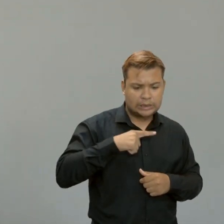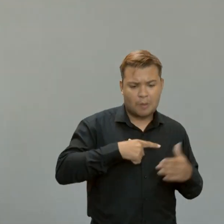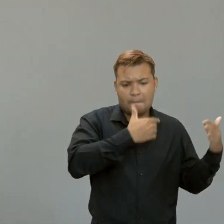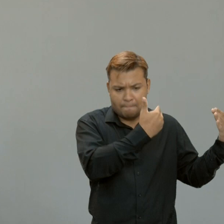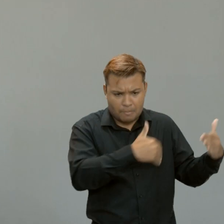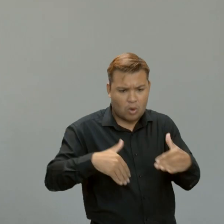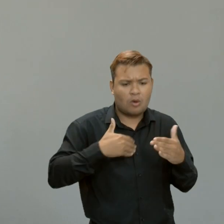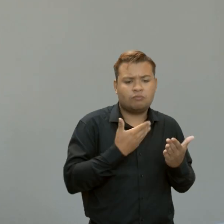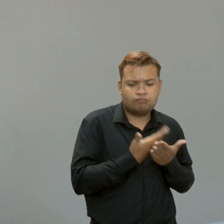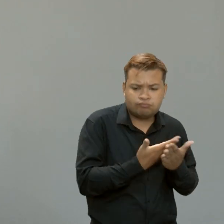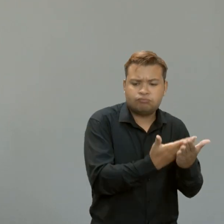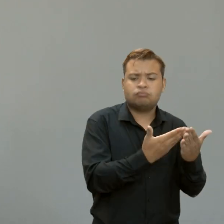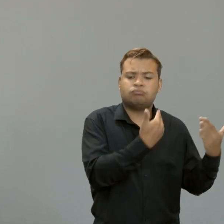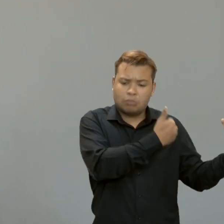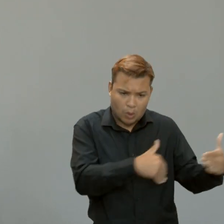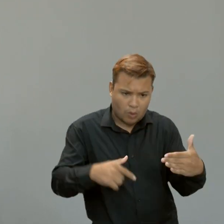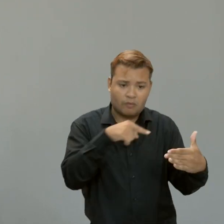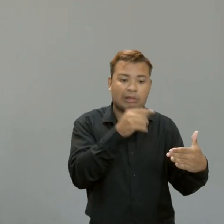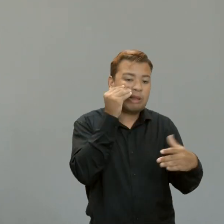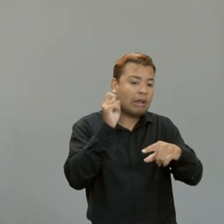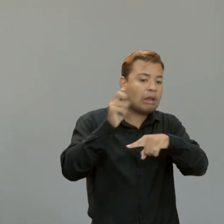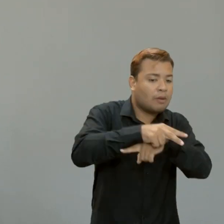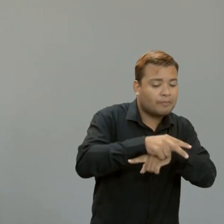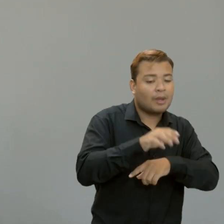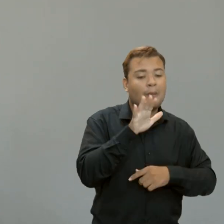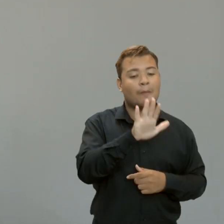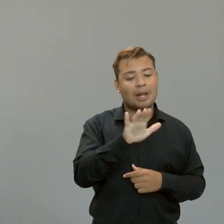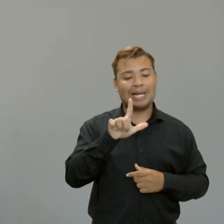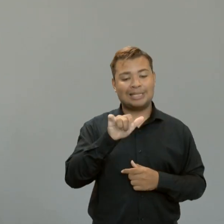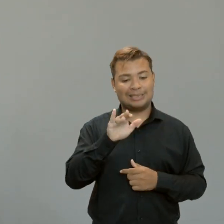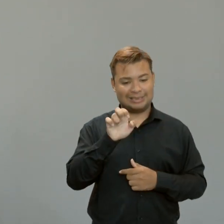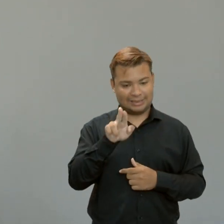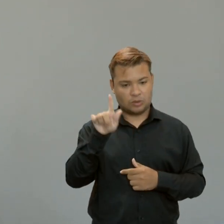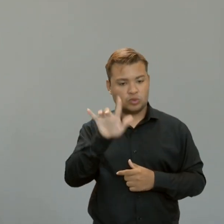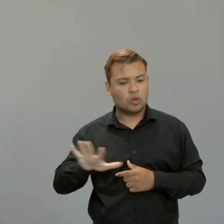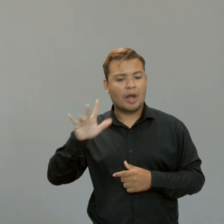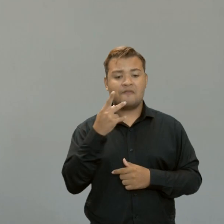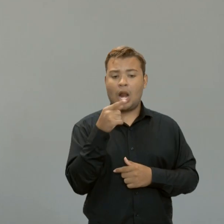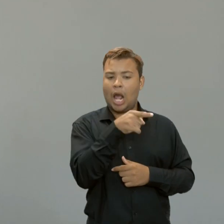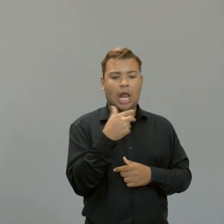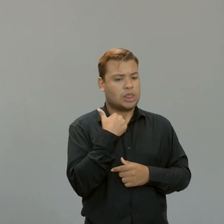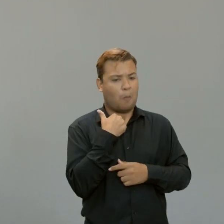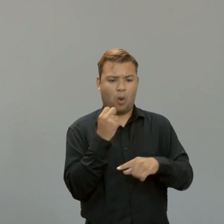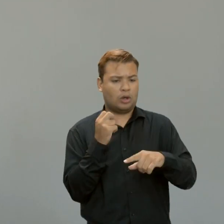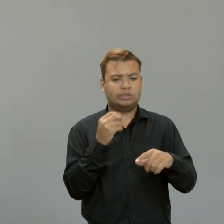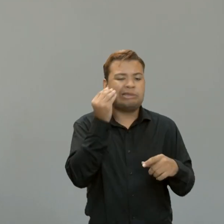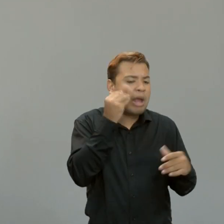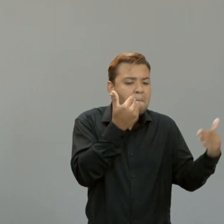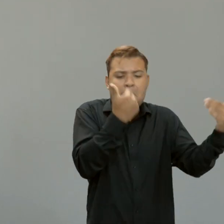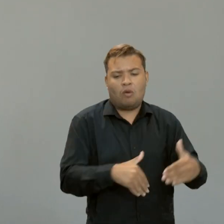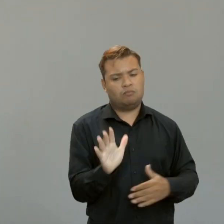entrar nesse curso de Direito e o Liceu de Goiás disse que ela não poderia fazer os exames porque ela era mulher, né?